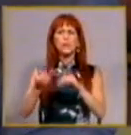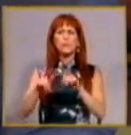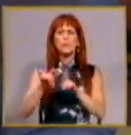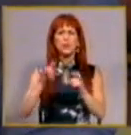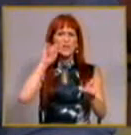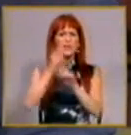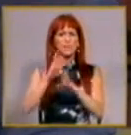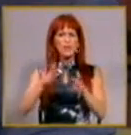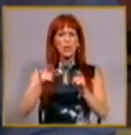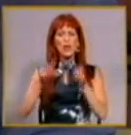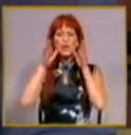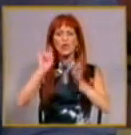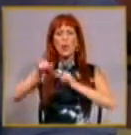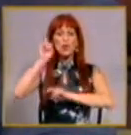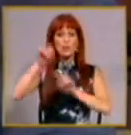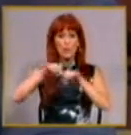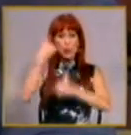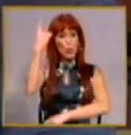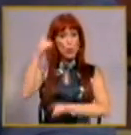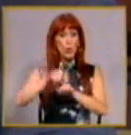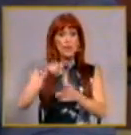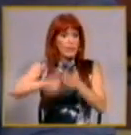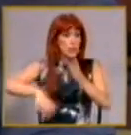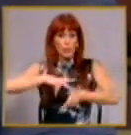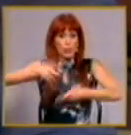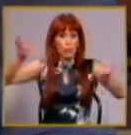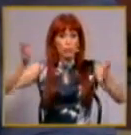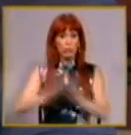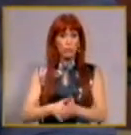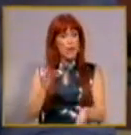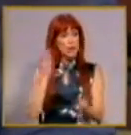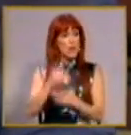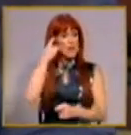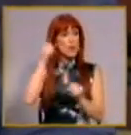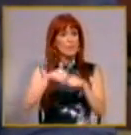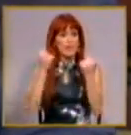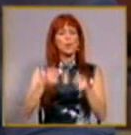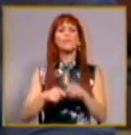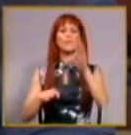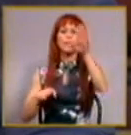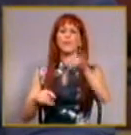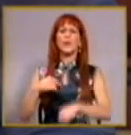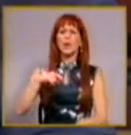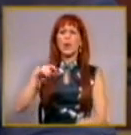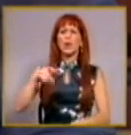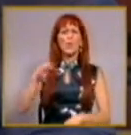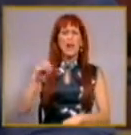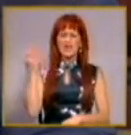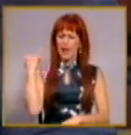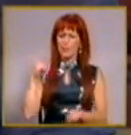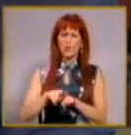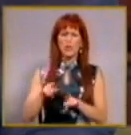nos concentrar naquilo que é essencial, há um partido que desistiu do país e pensou apenas no partido. É bom lembrar que o Partido Socialista, há muito pouco